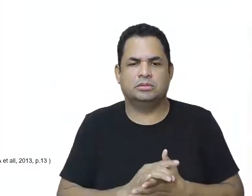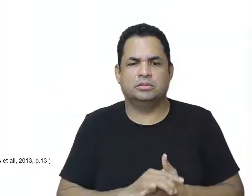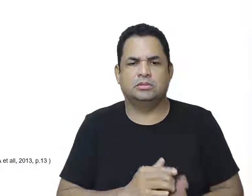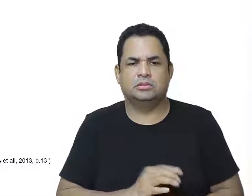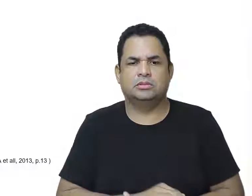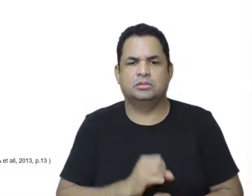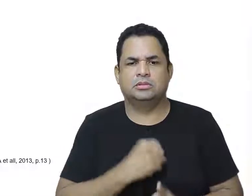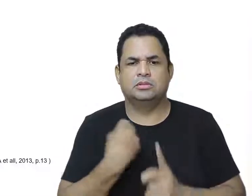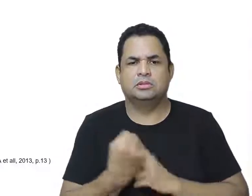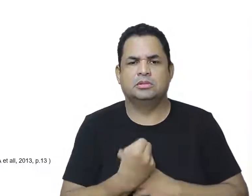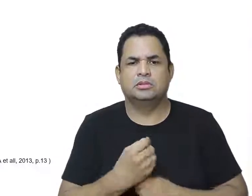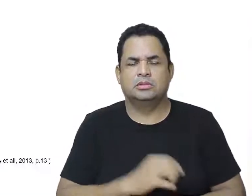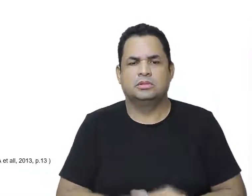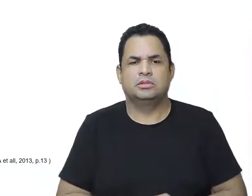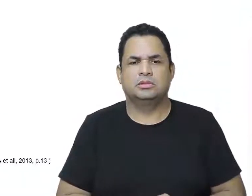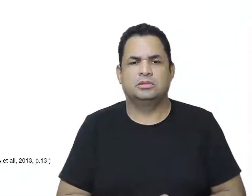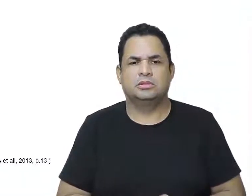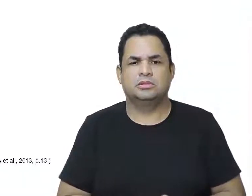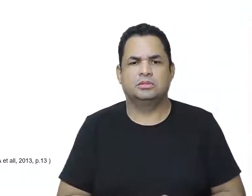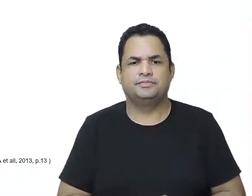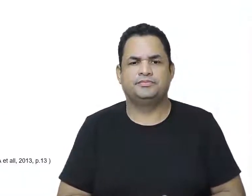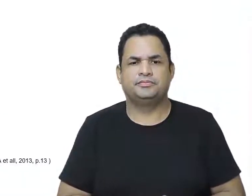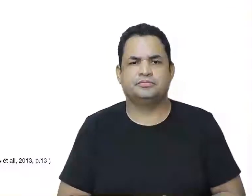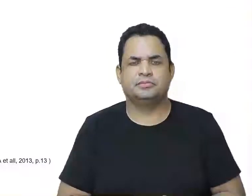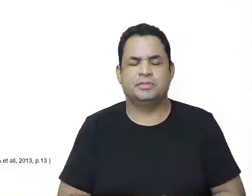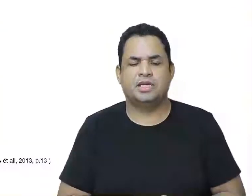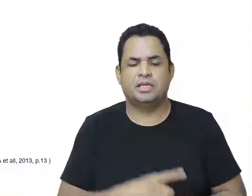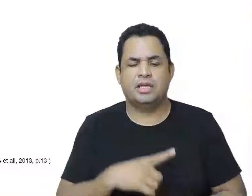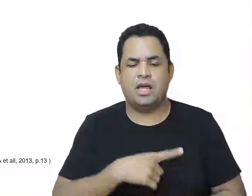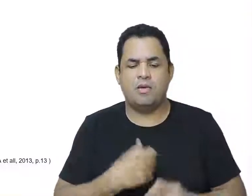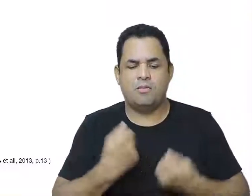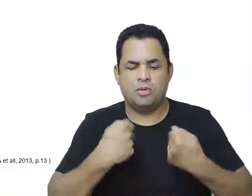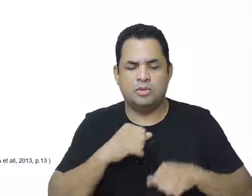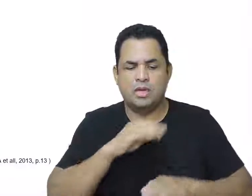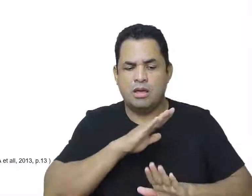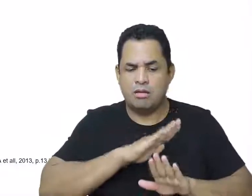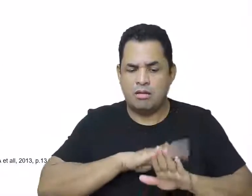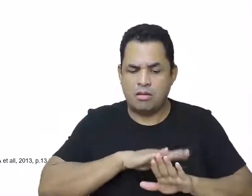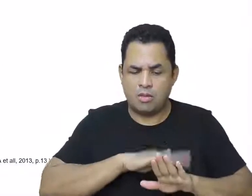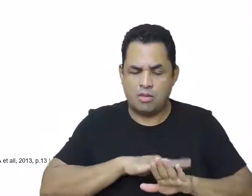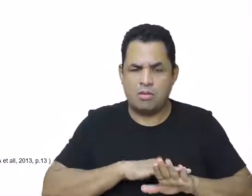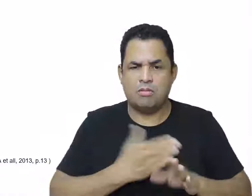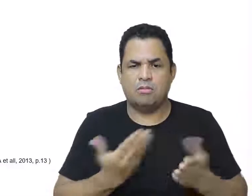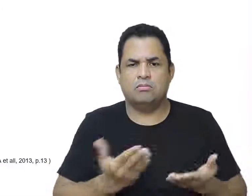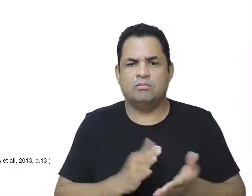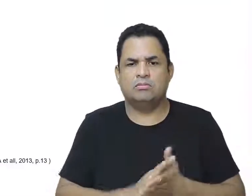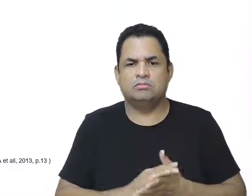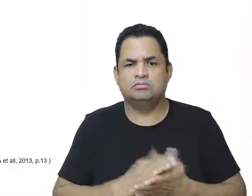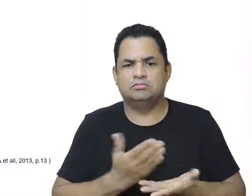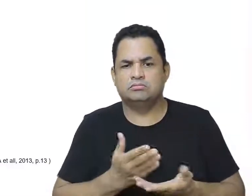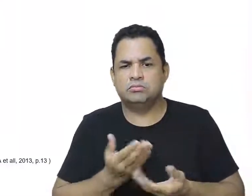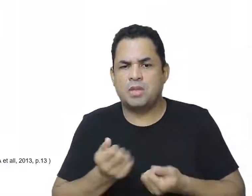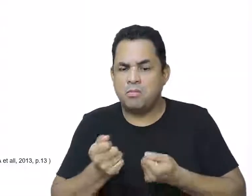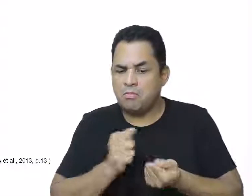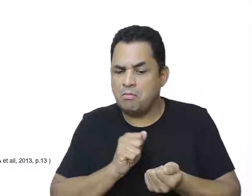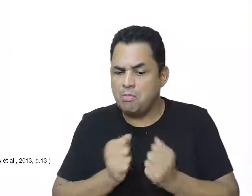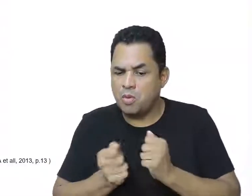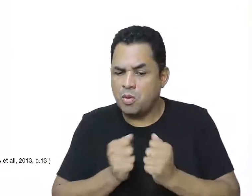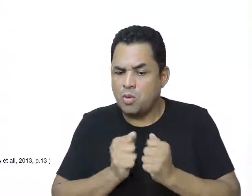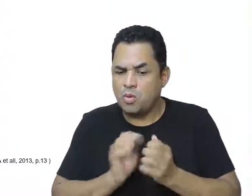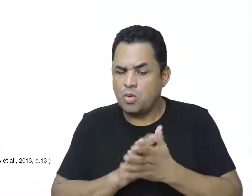sociedade. E aí, atrás dele, a gente tem o poder ideológico, que é o poder da manipulação de